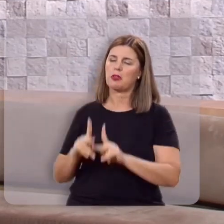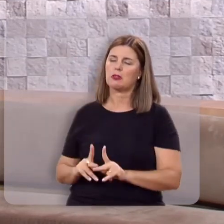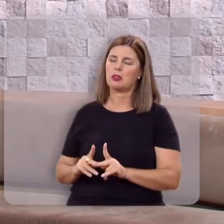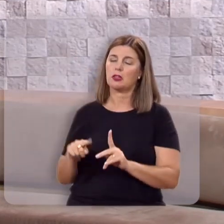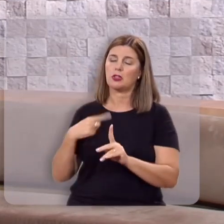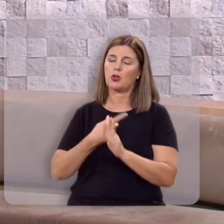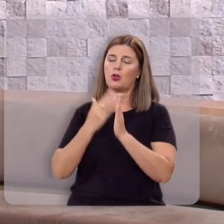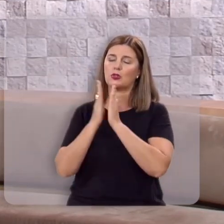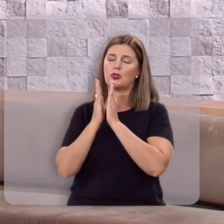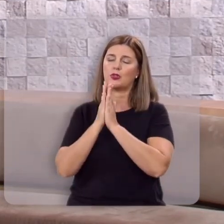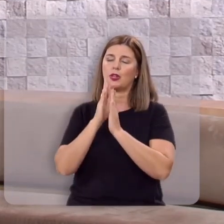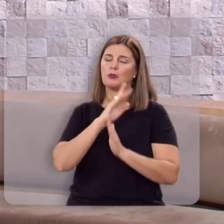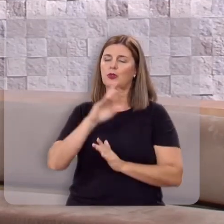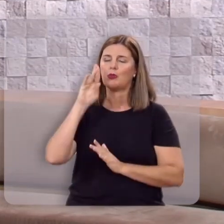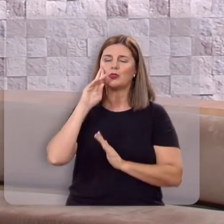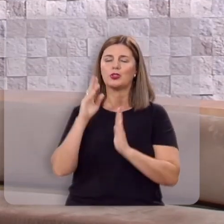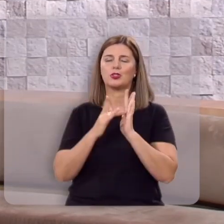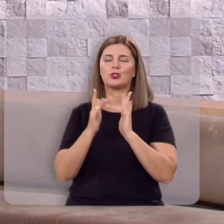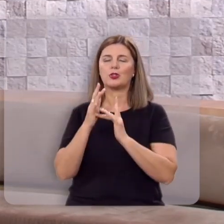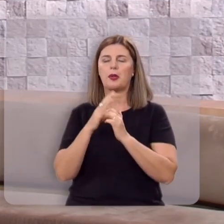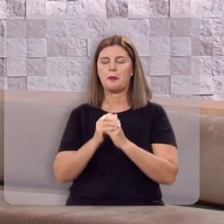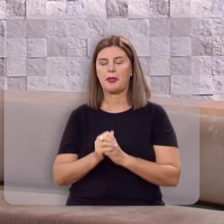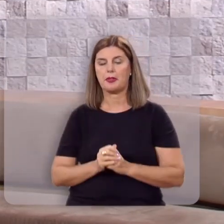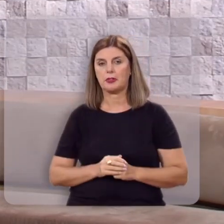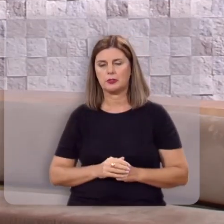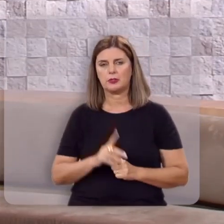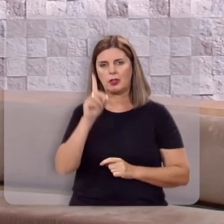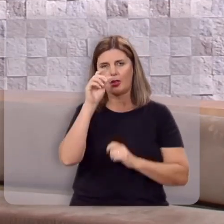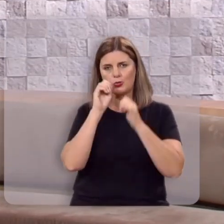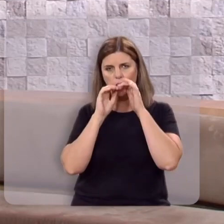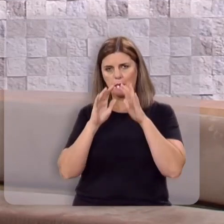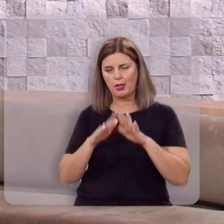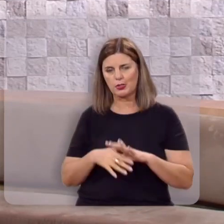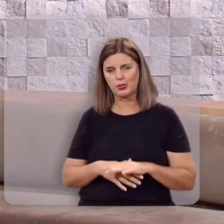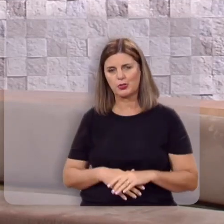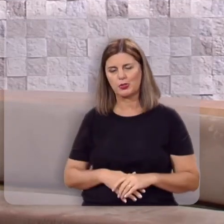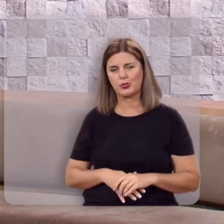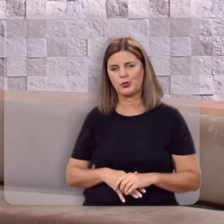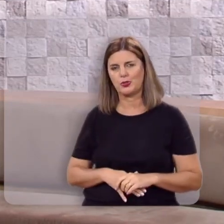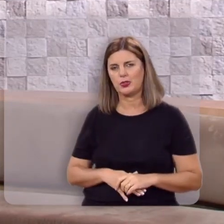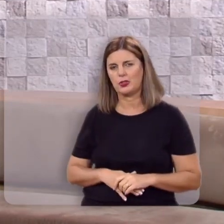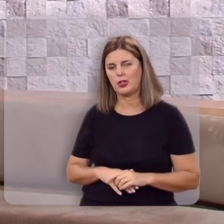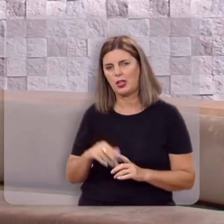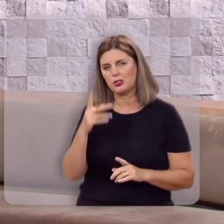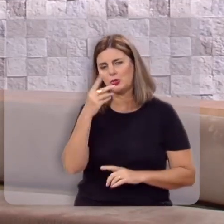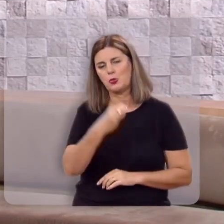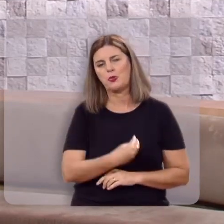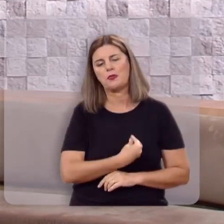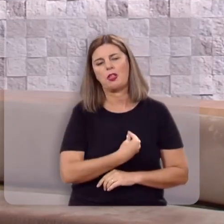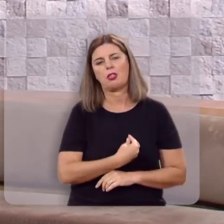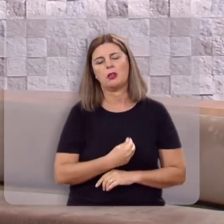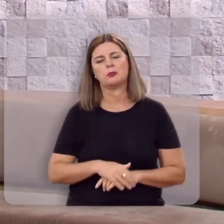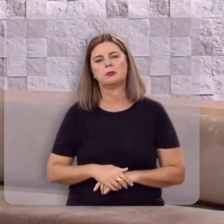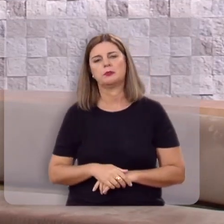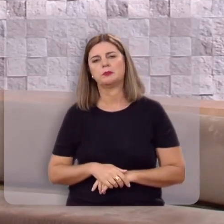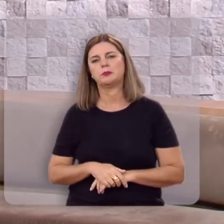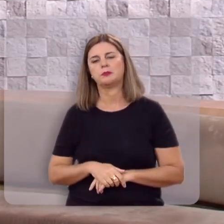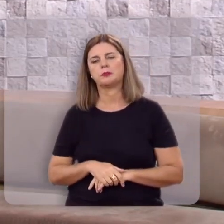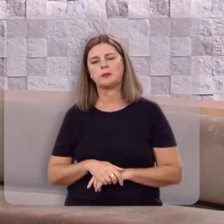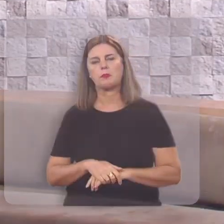nome, pois assim oramos em nome de Jesus. Amém. Deus abençoe a sua